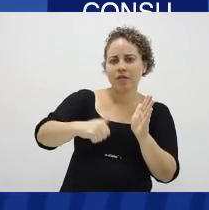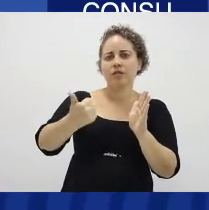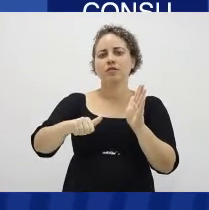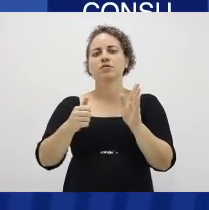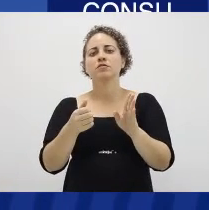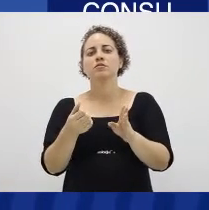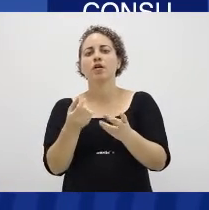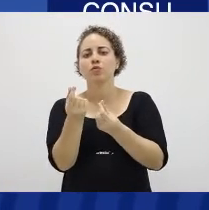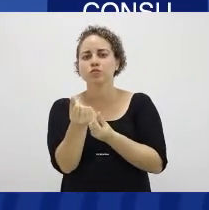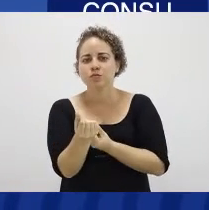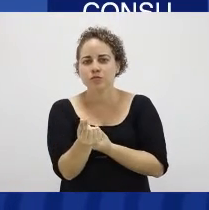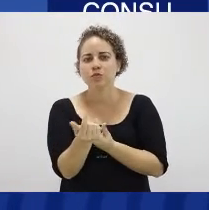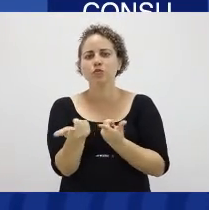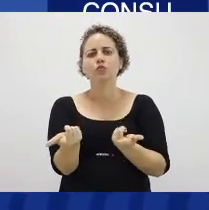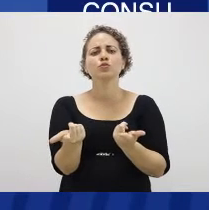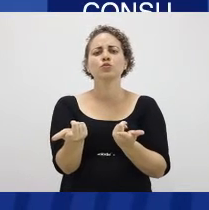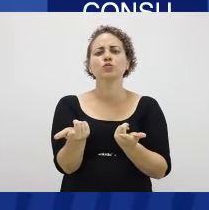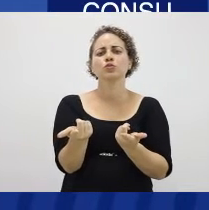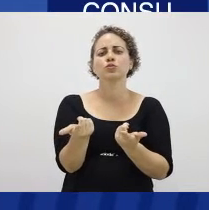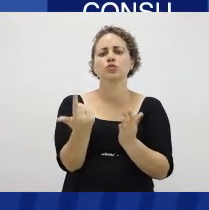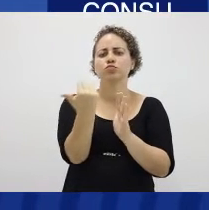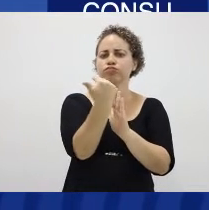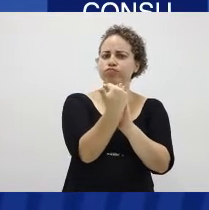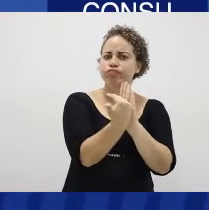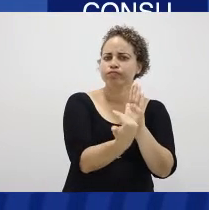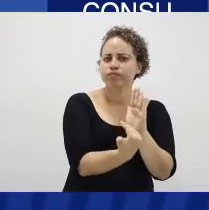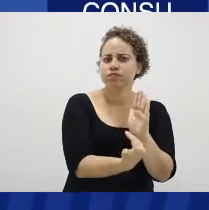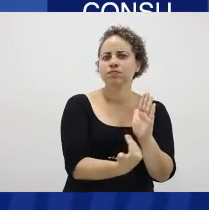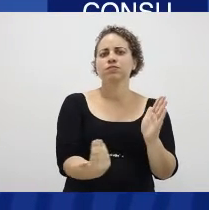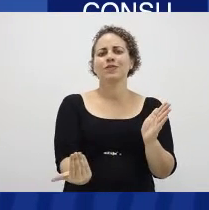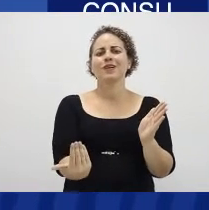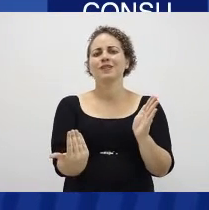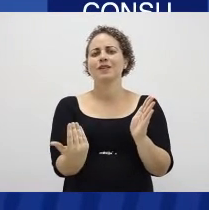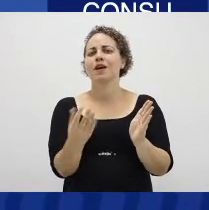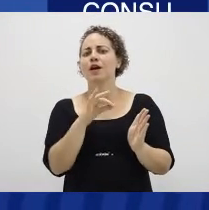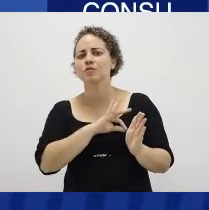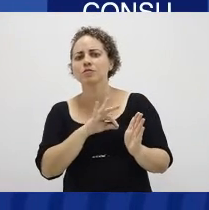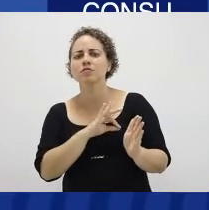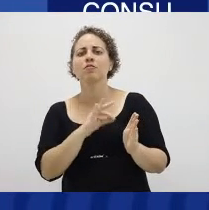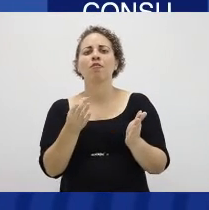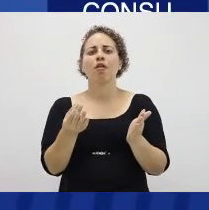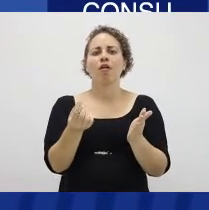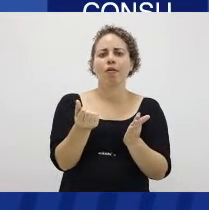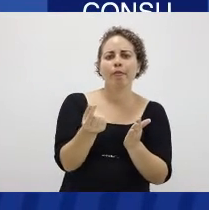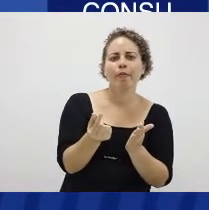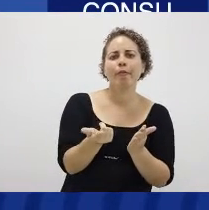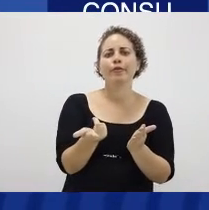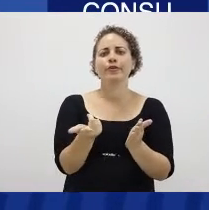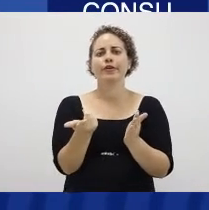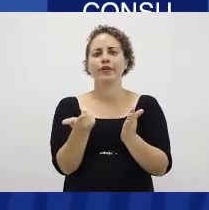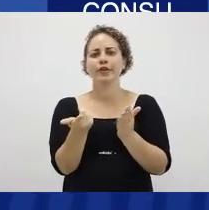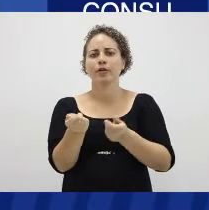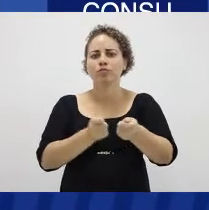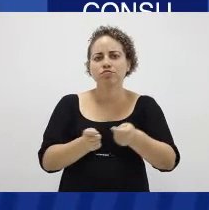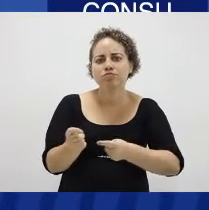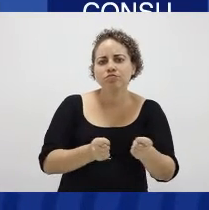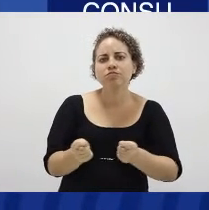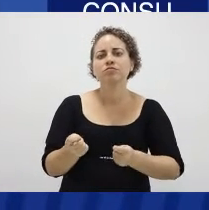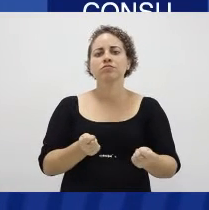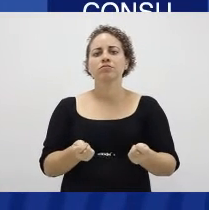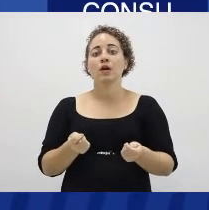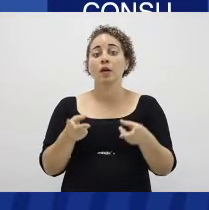dessas atividades? Como é que está essa questão das contas a receber da empresa? Tudo isso, na perspectiva da